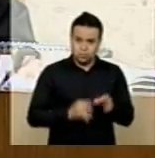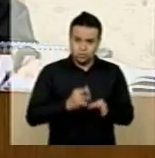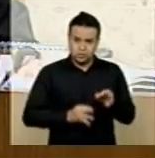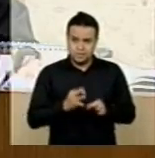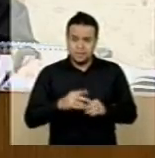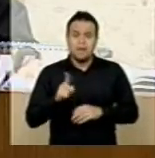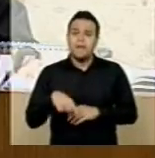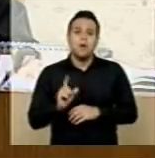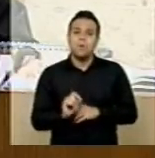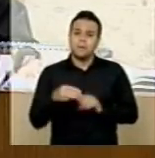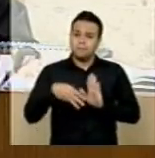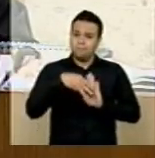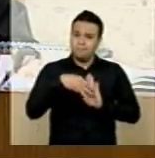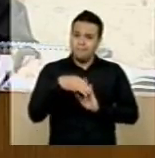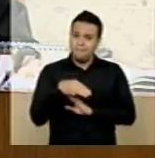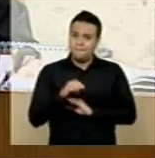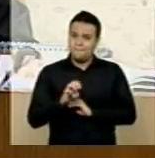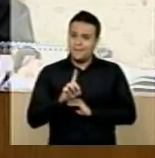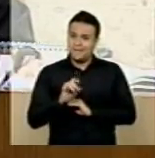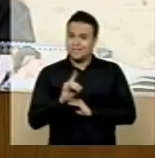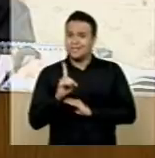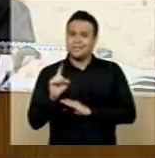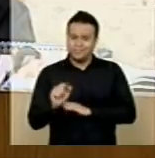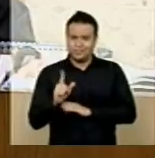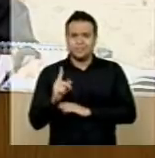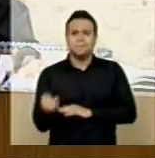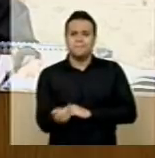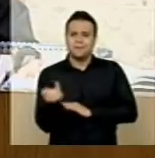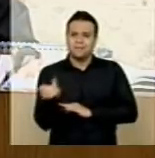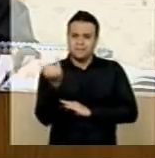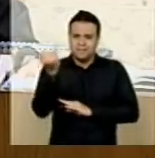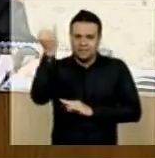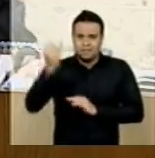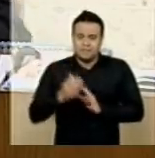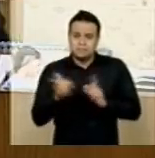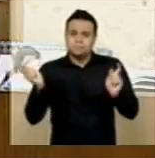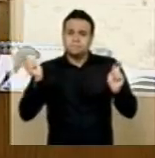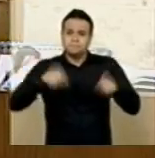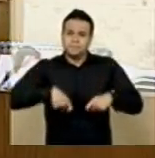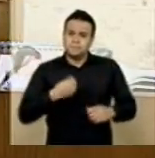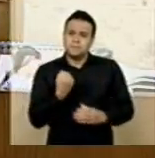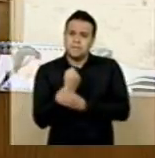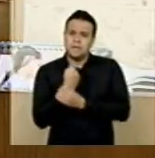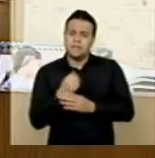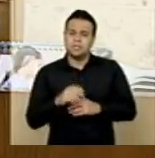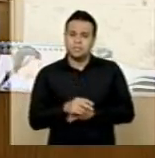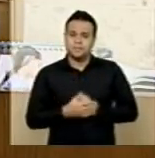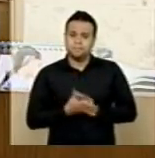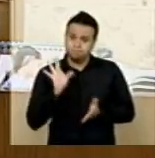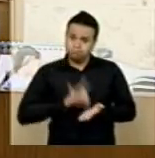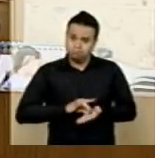é uma medida importante, essencial, para a garantia da própria validade